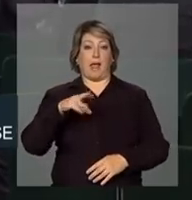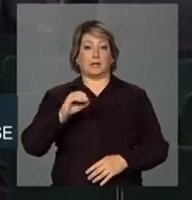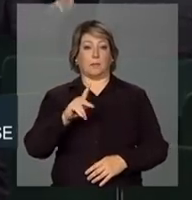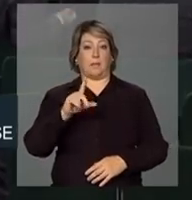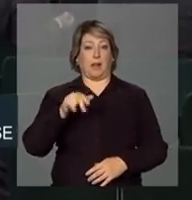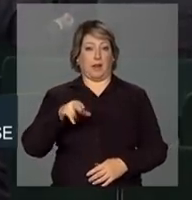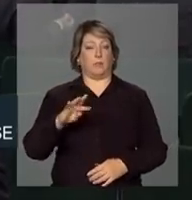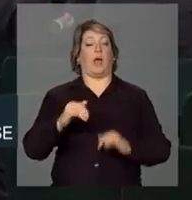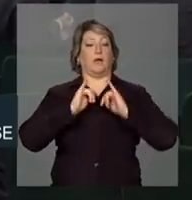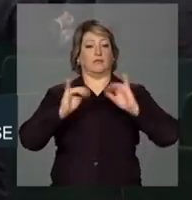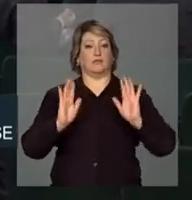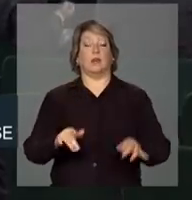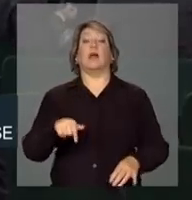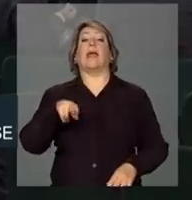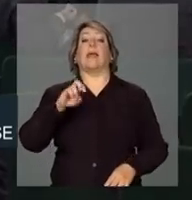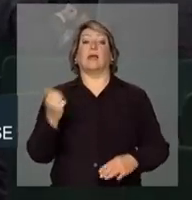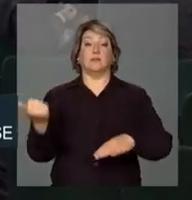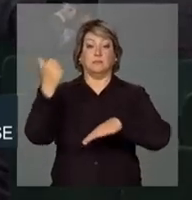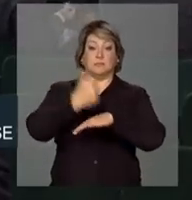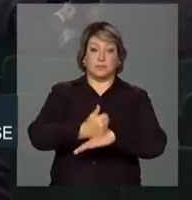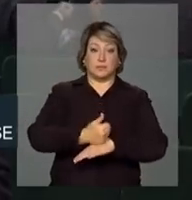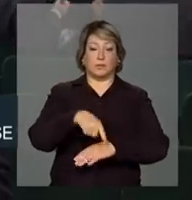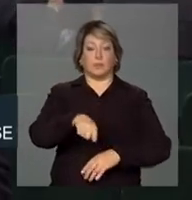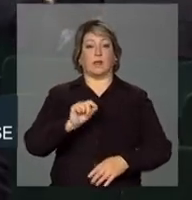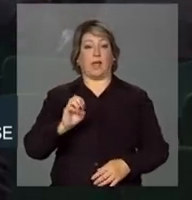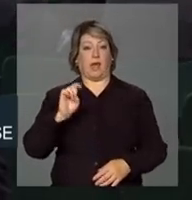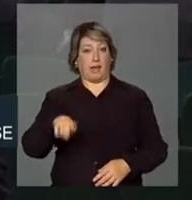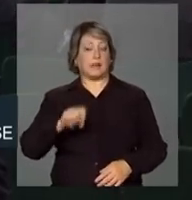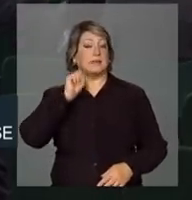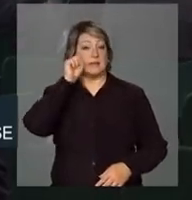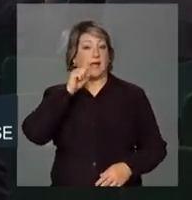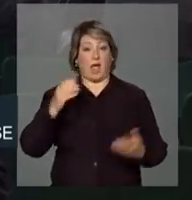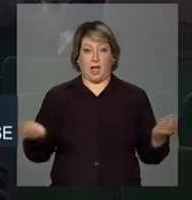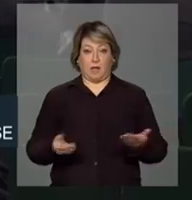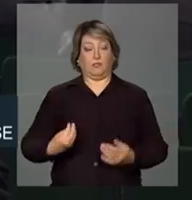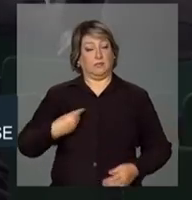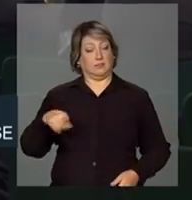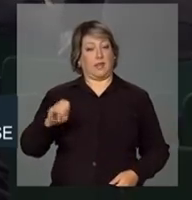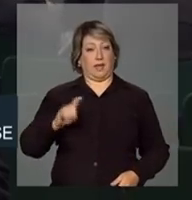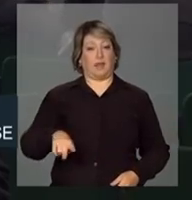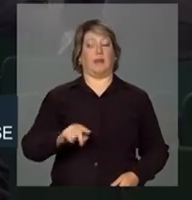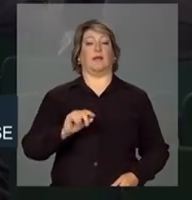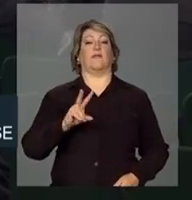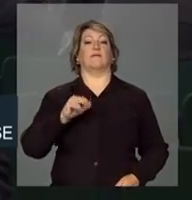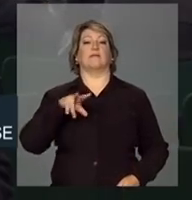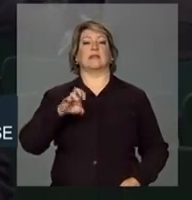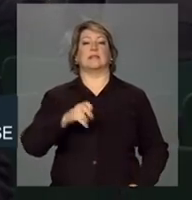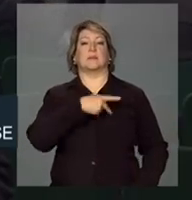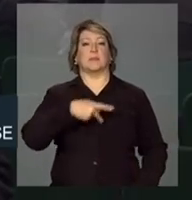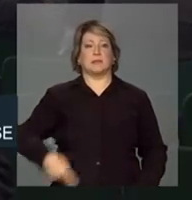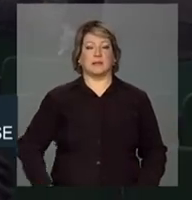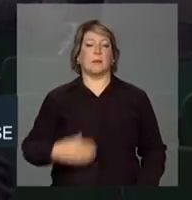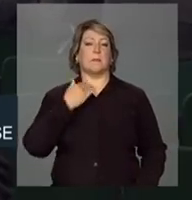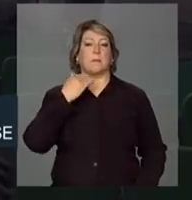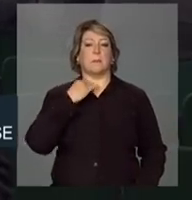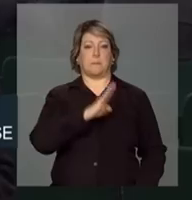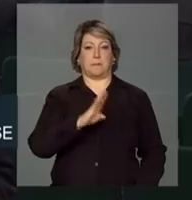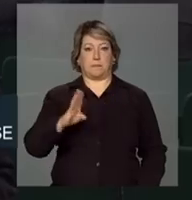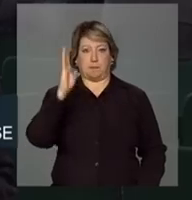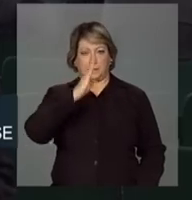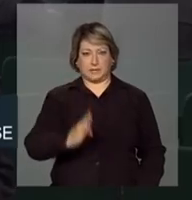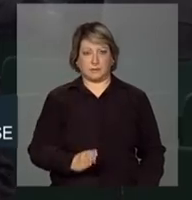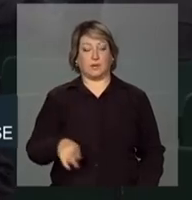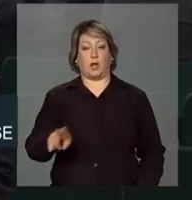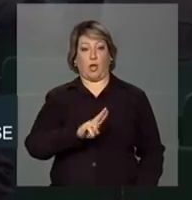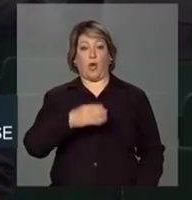Planalto. E quem assume a pasta é o ex-senador e atual vice-presidente do Banco do Brasil, César Borges. O